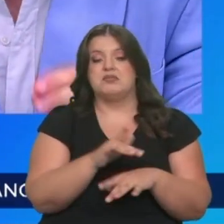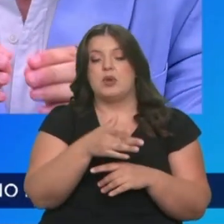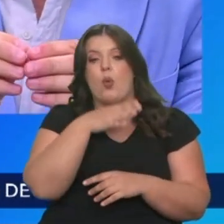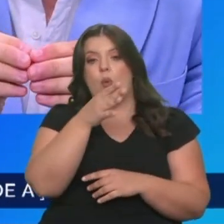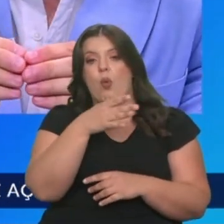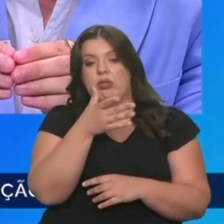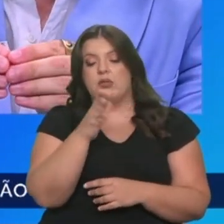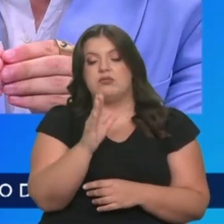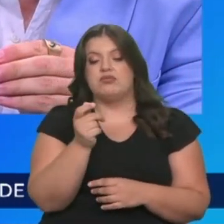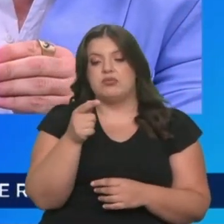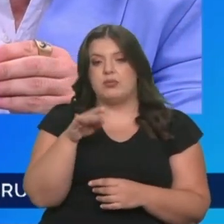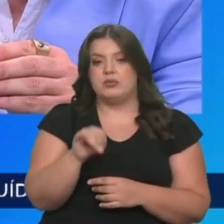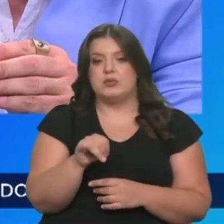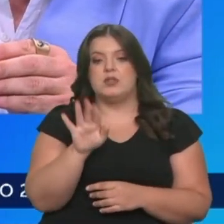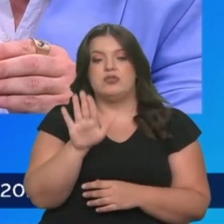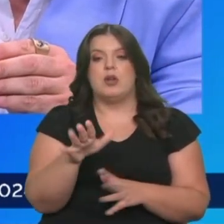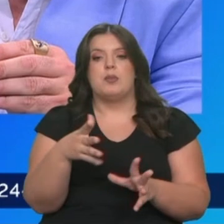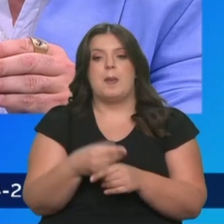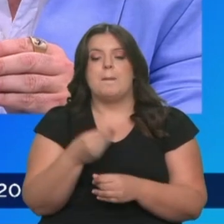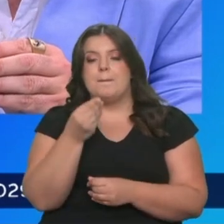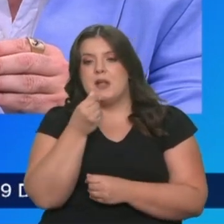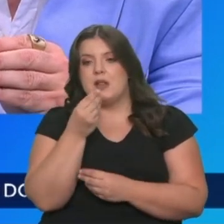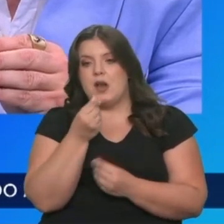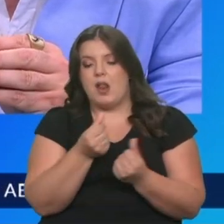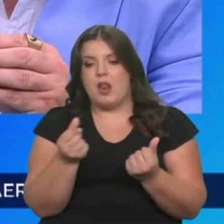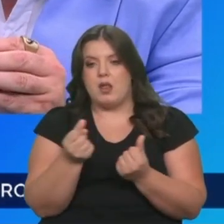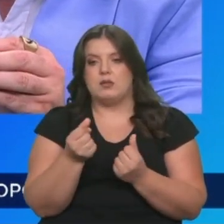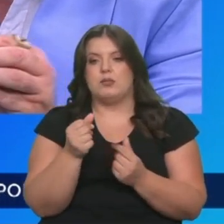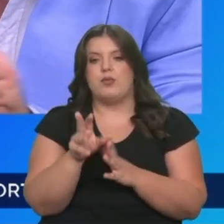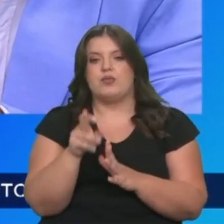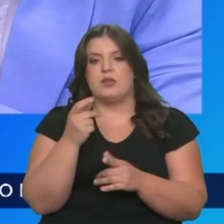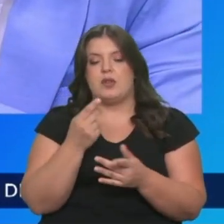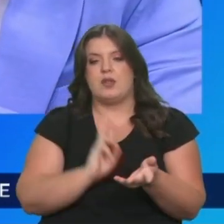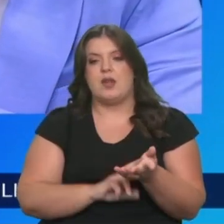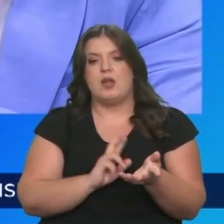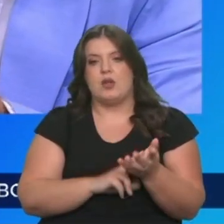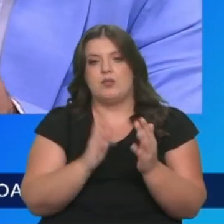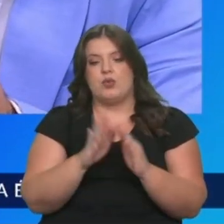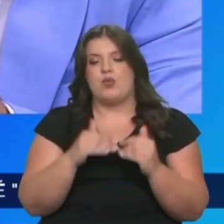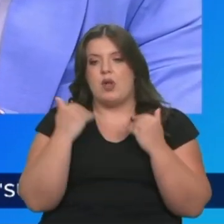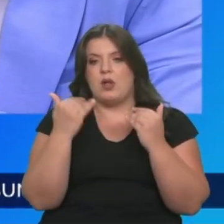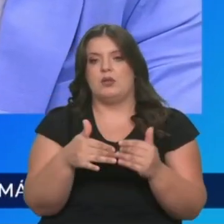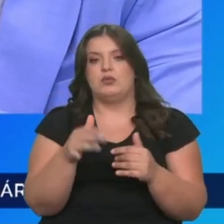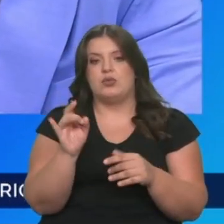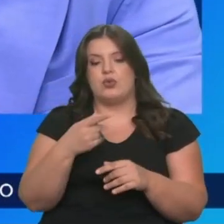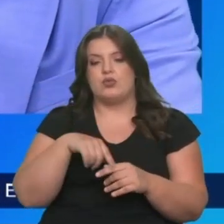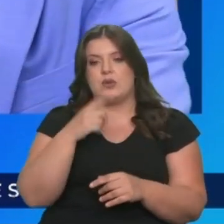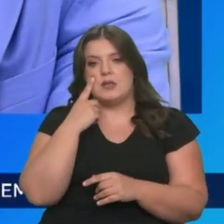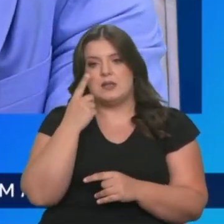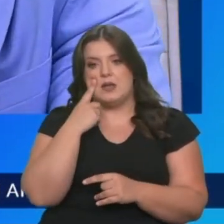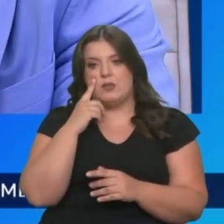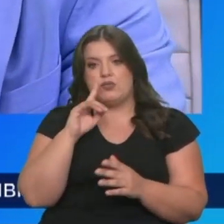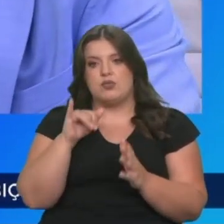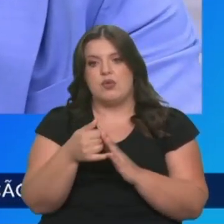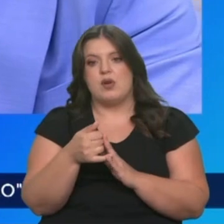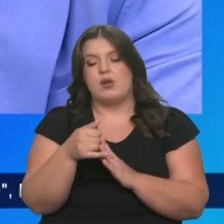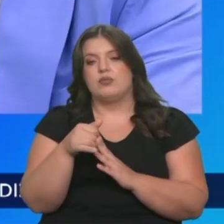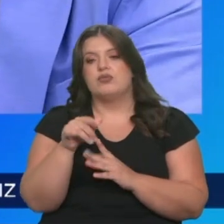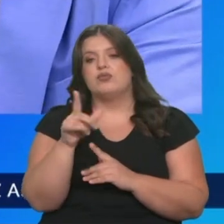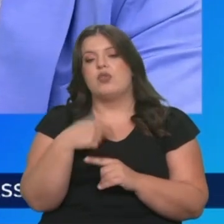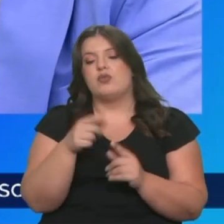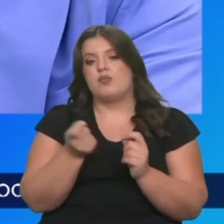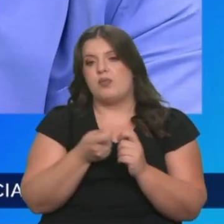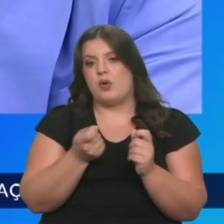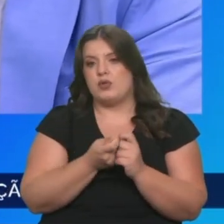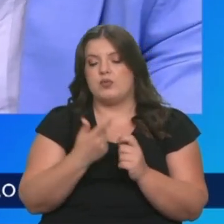James Webb, eles estão a comer material a uma velocidade e um ritmo muito mais elevado daquilo que nós conhecemos os buracos negros mais próximos aqui do universo,